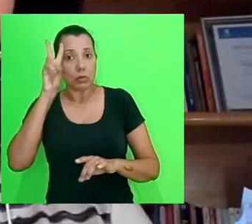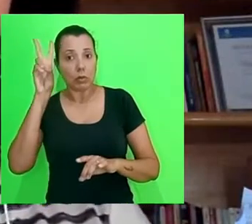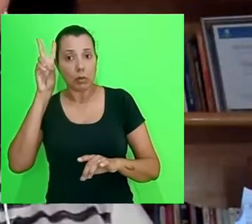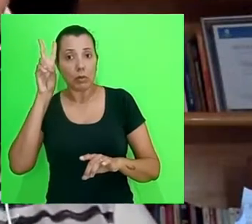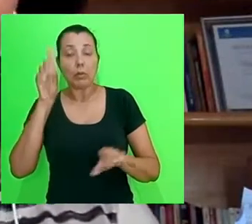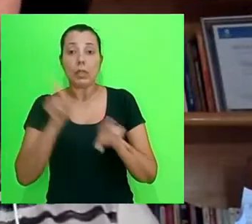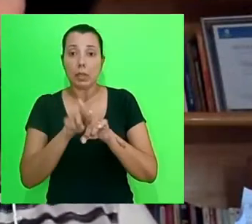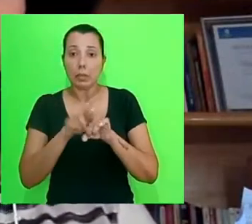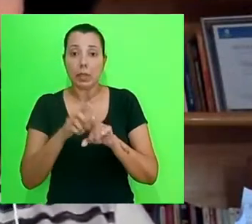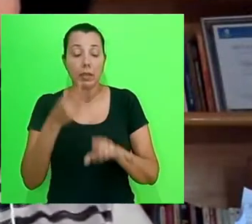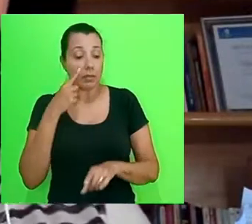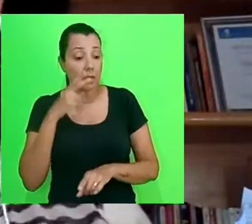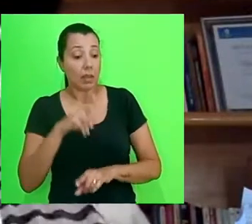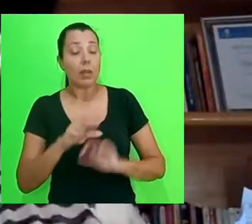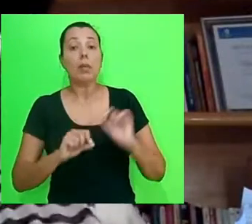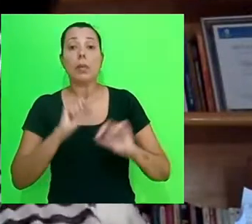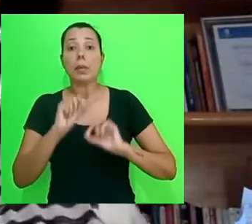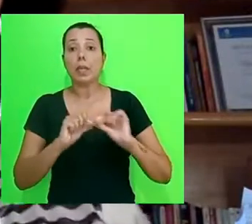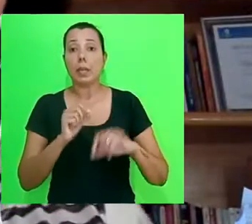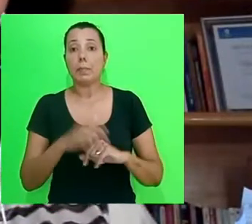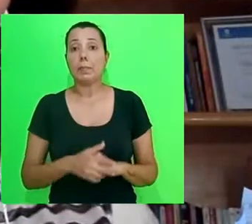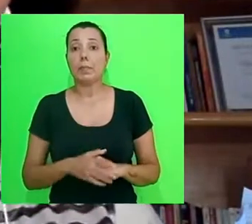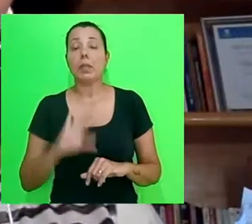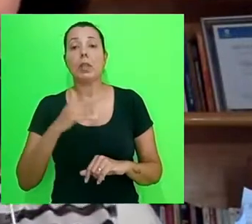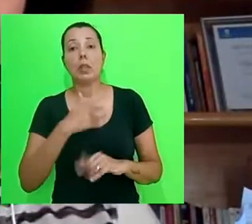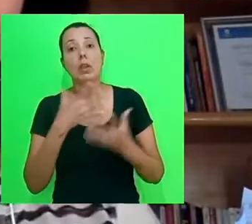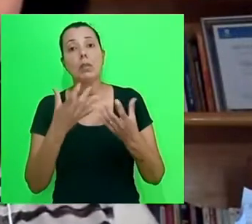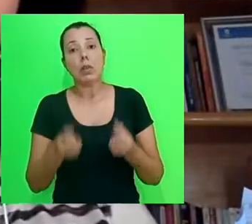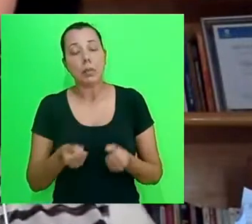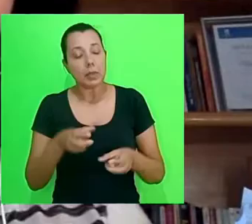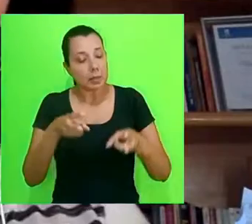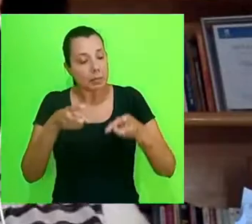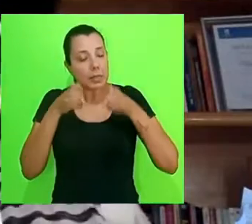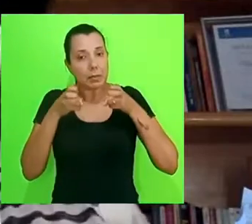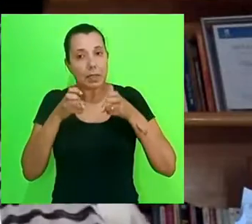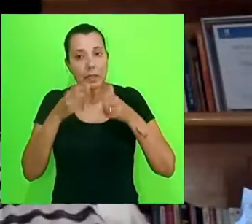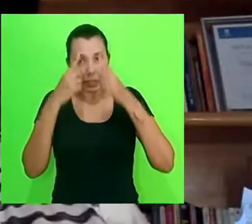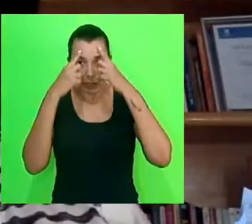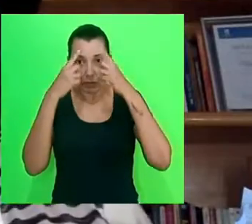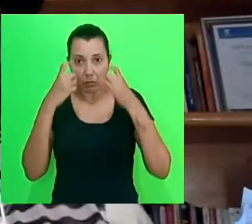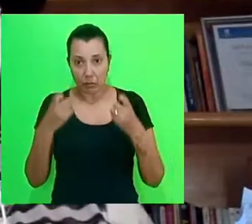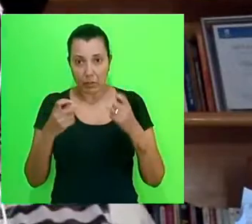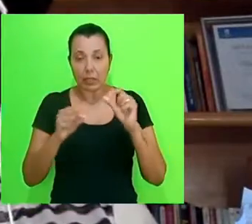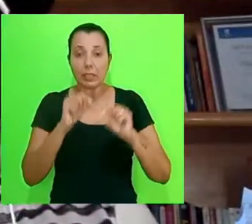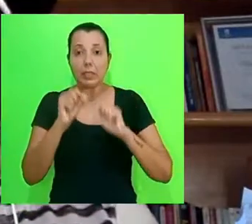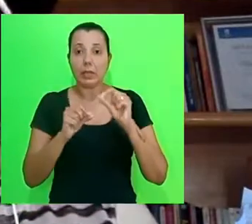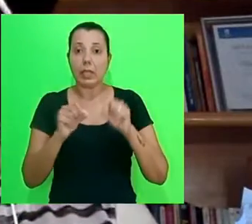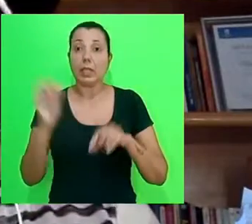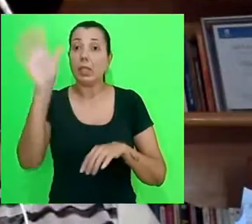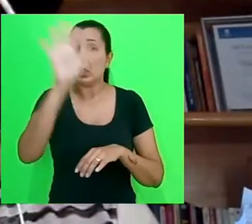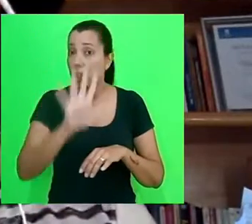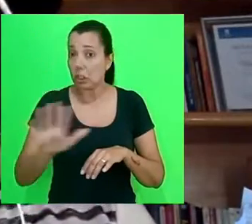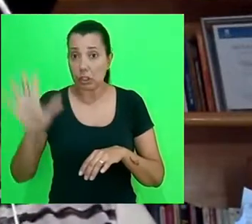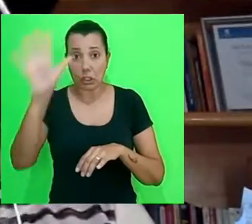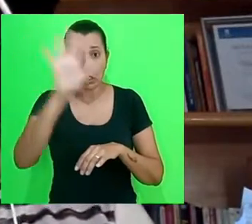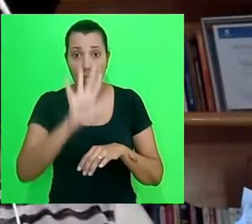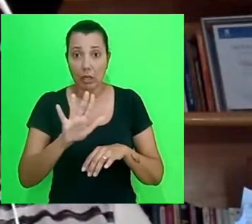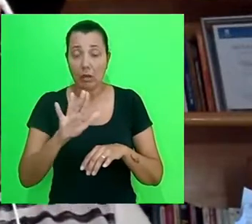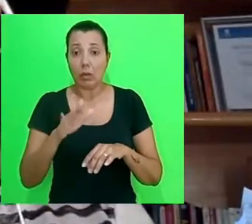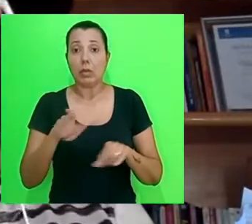problema, ela se tornou visível, né, e passou a ser tratada como um problema, e passou a ser reconhecida não como